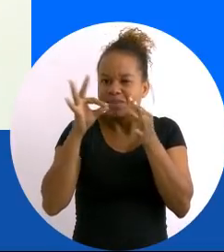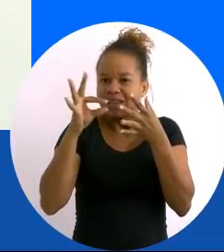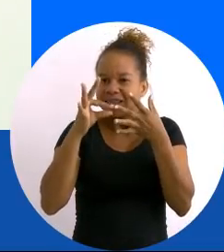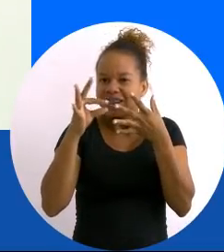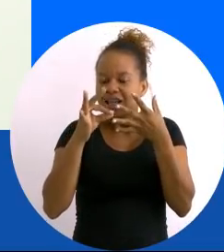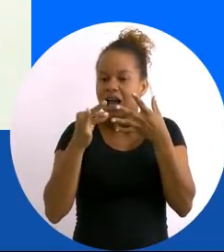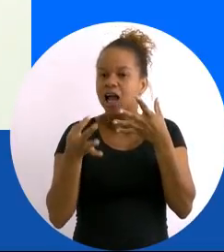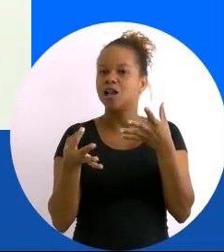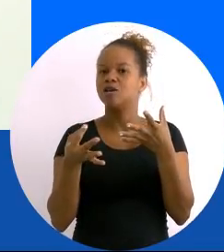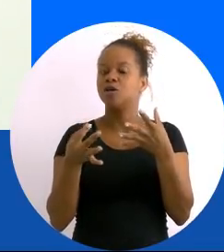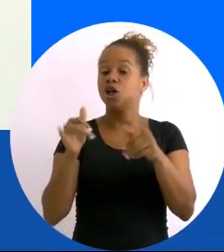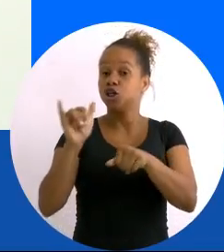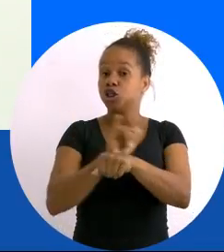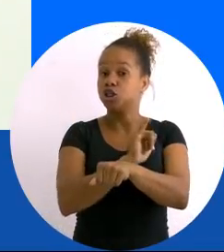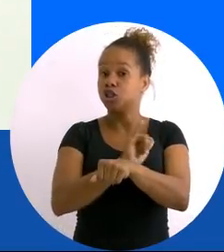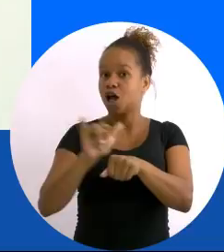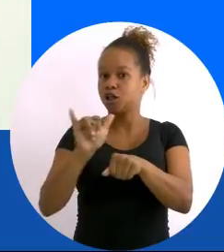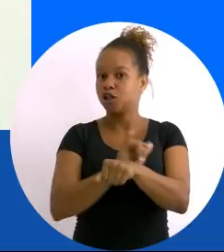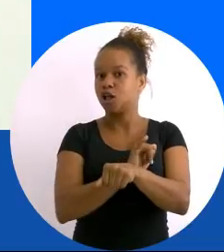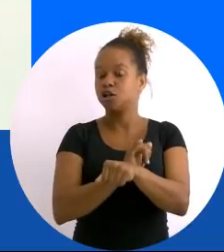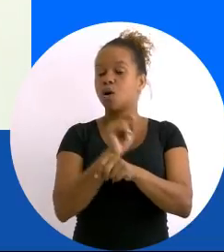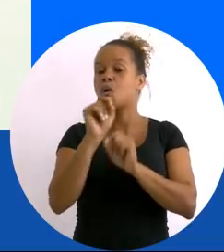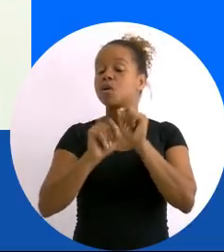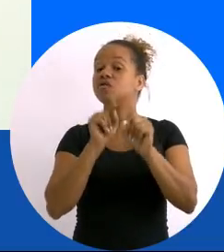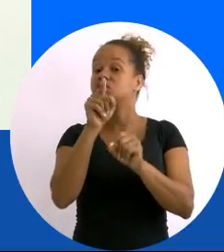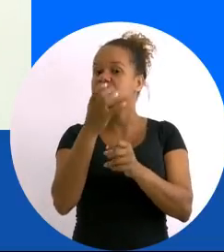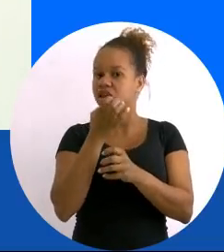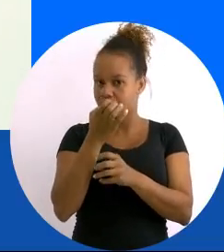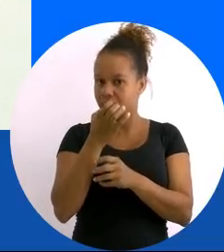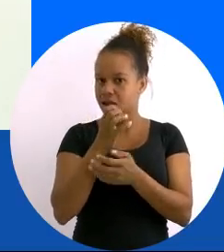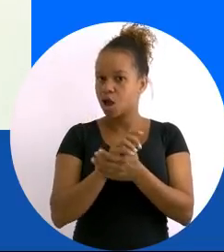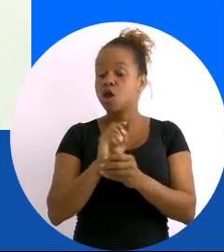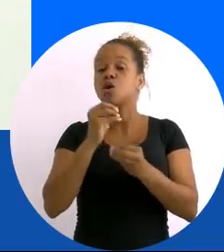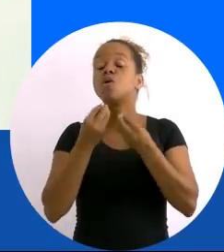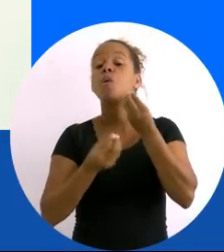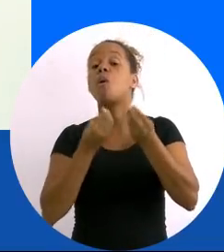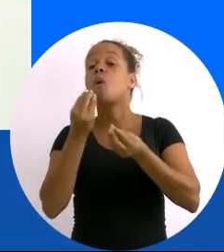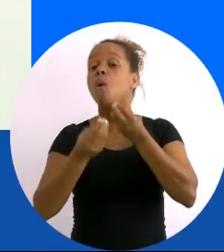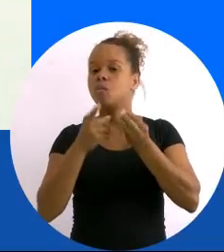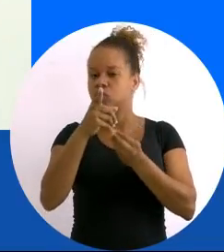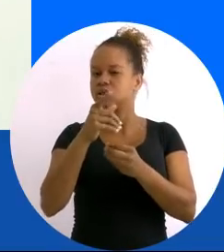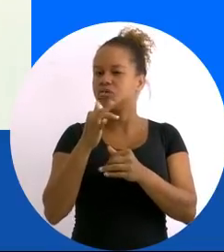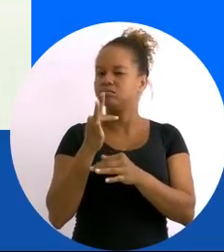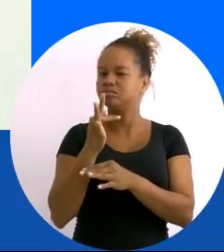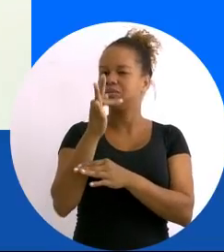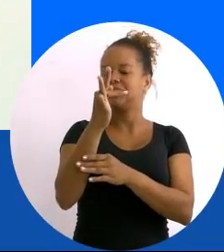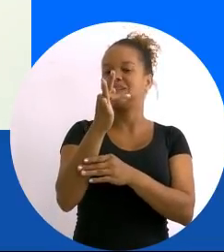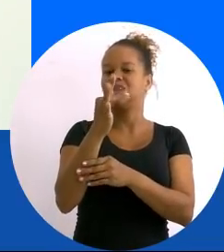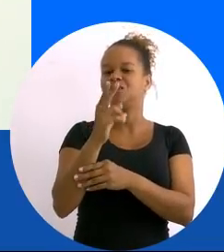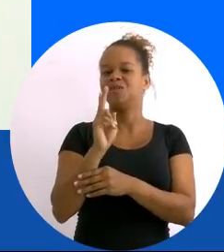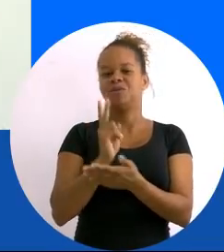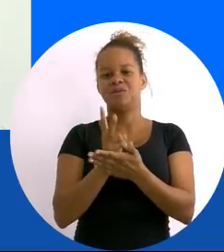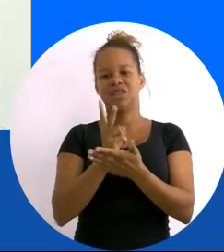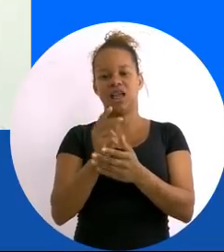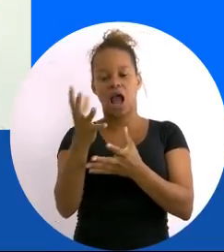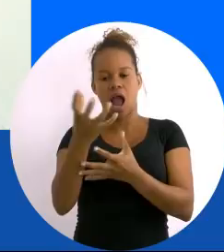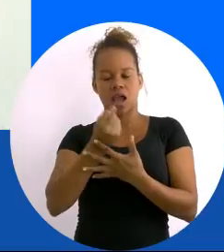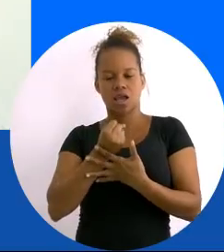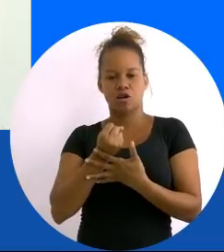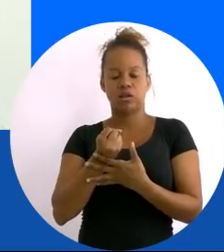volto a repetir, estratégia é o que você quer e o como você pretende adquirir aquilo.